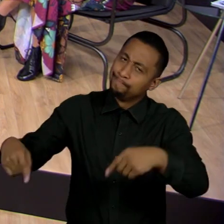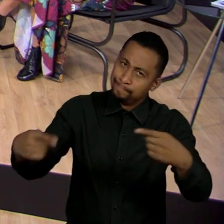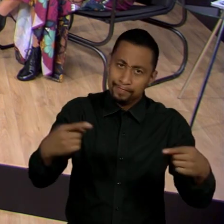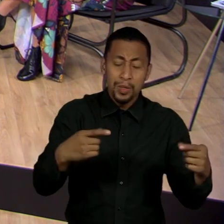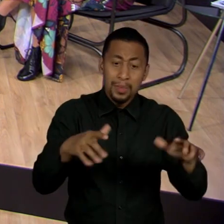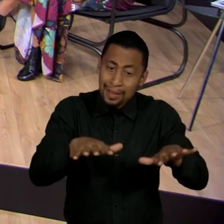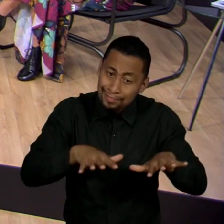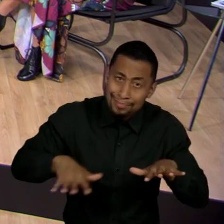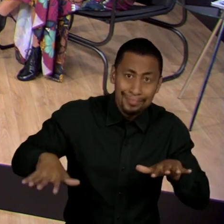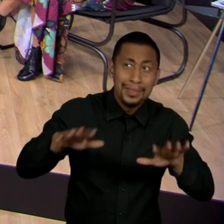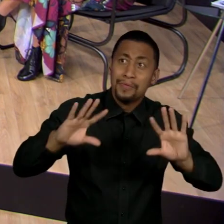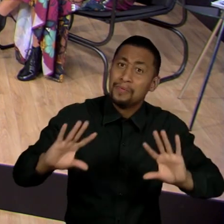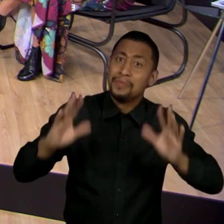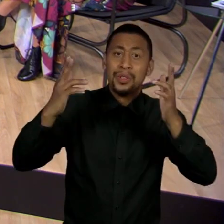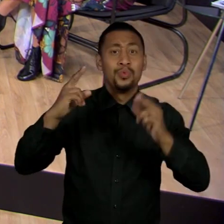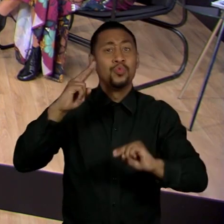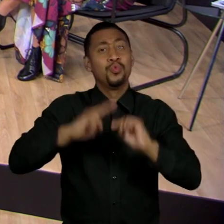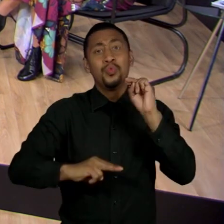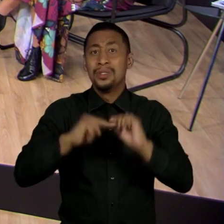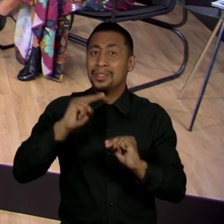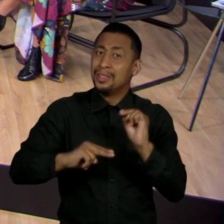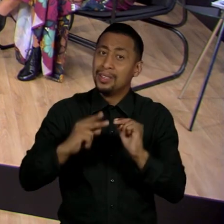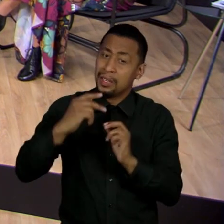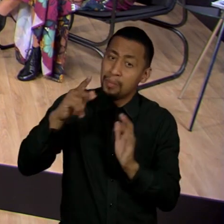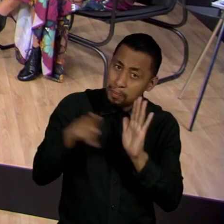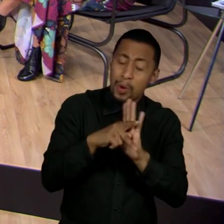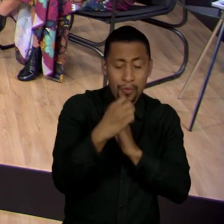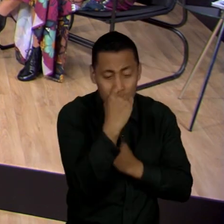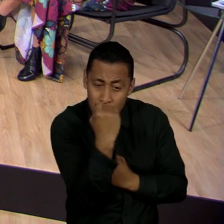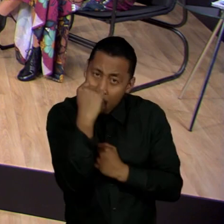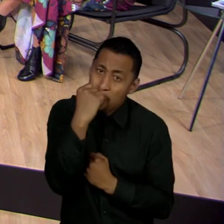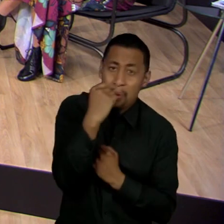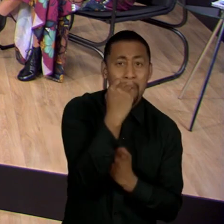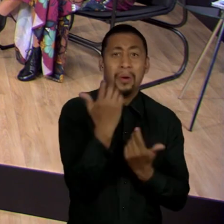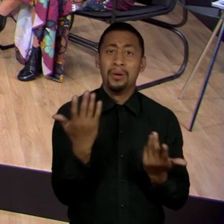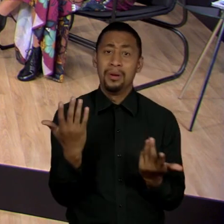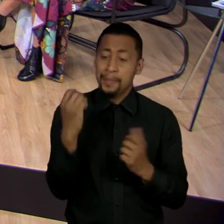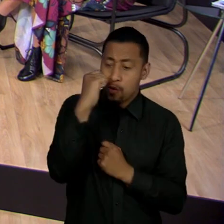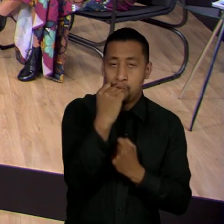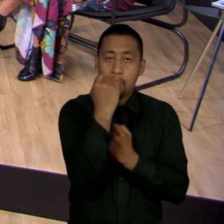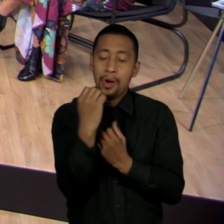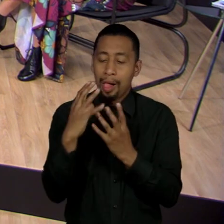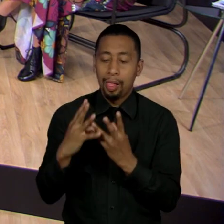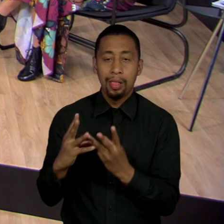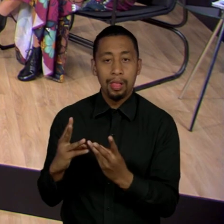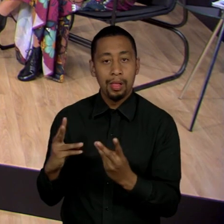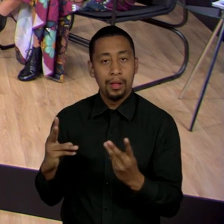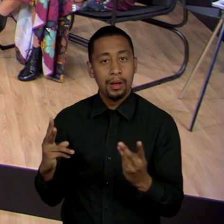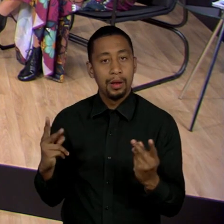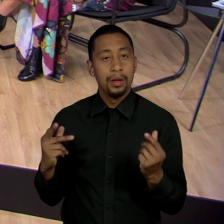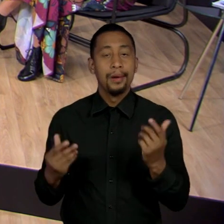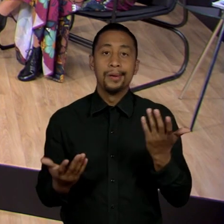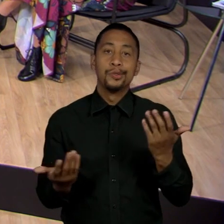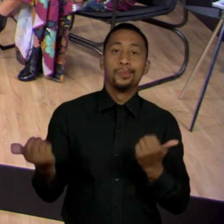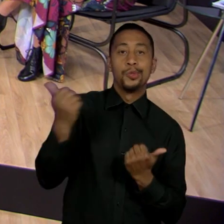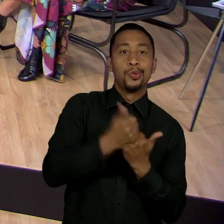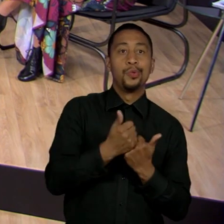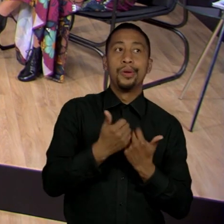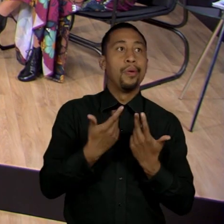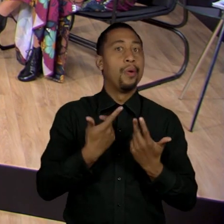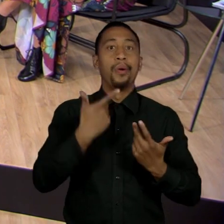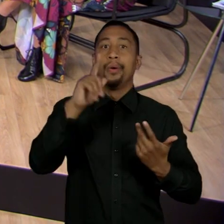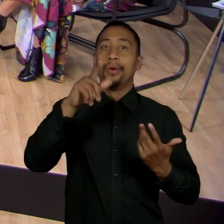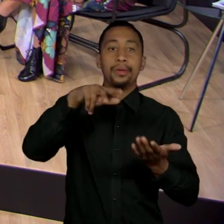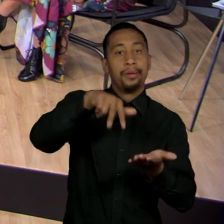forró. Então, é outra dimensão. Então, esse Devolva o Meu São João, eu acho que tem que fortalecer para